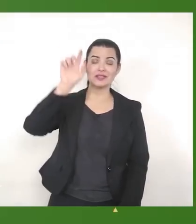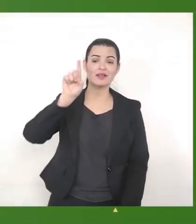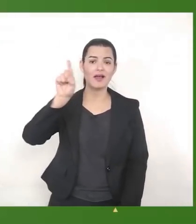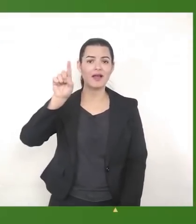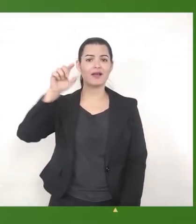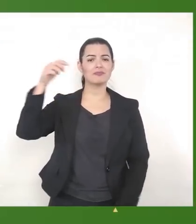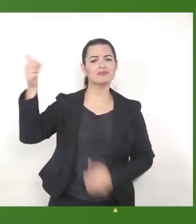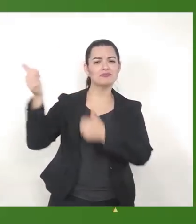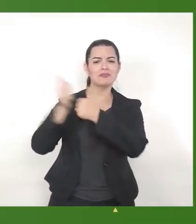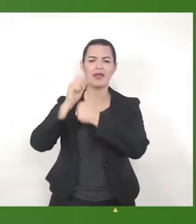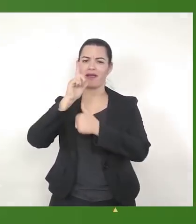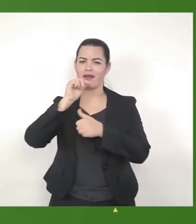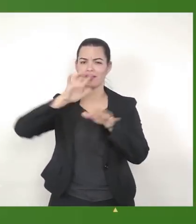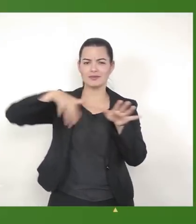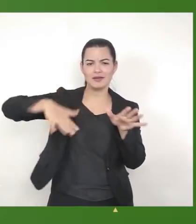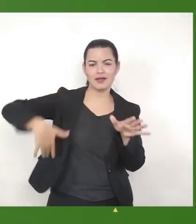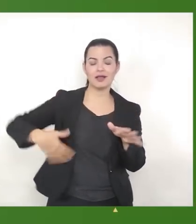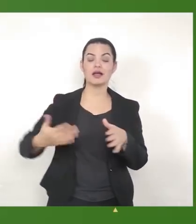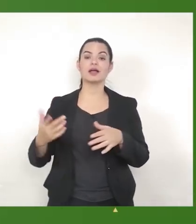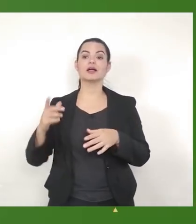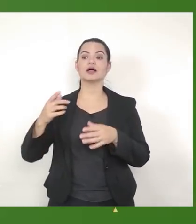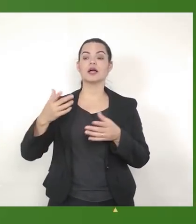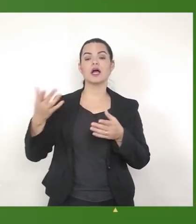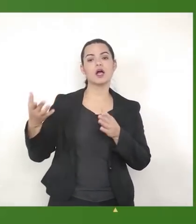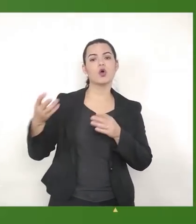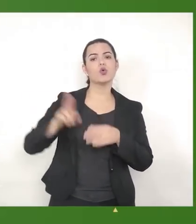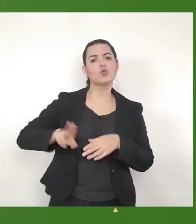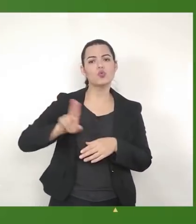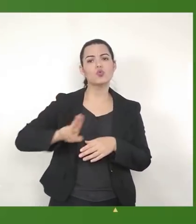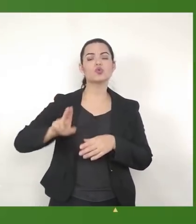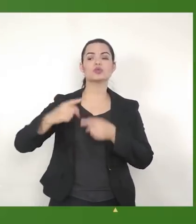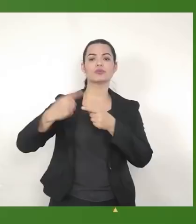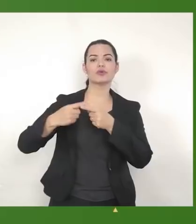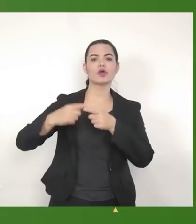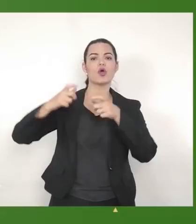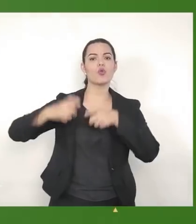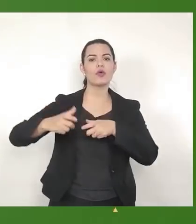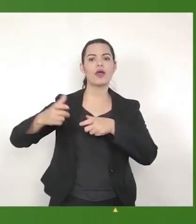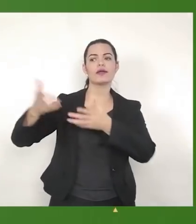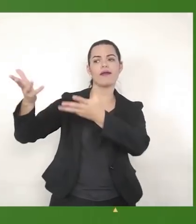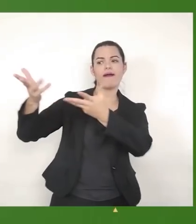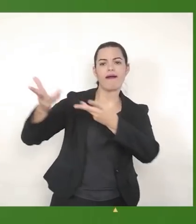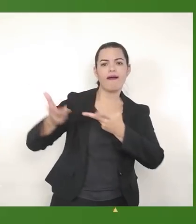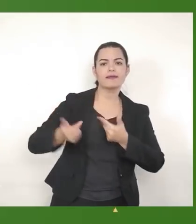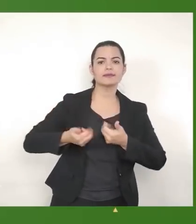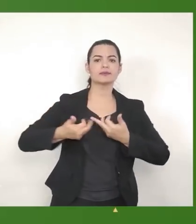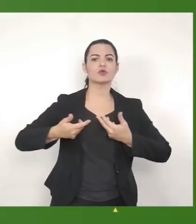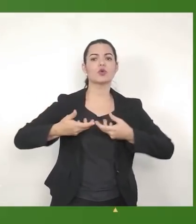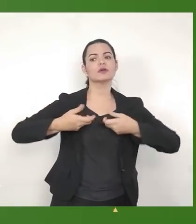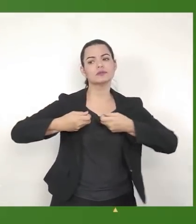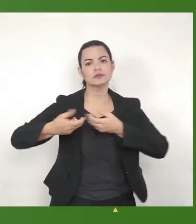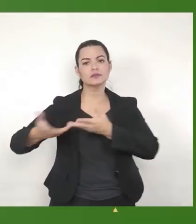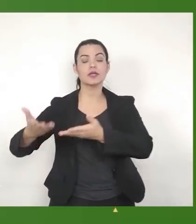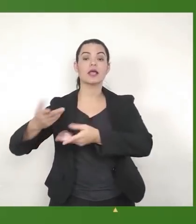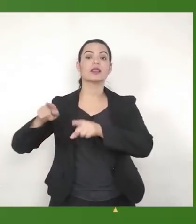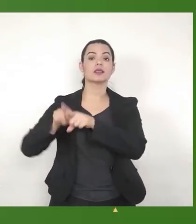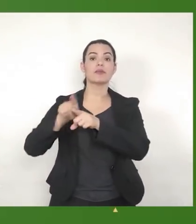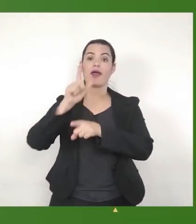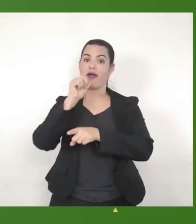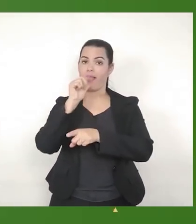ser utilizada como região de abastecimento, né? Era um local de renovação para a